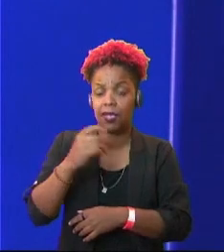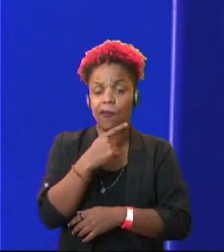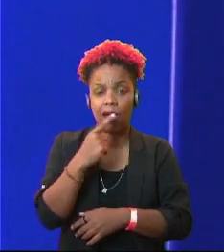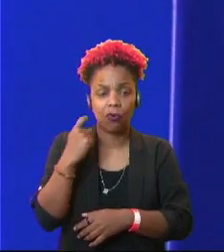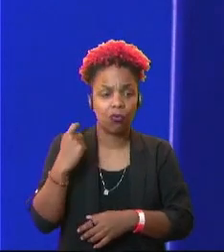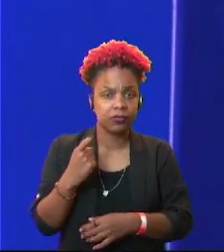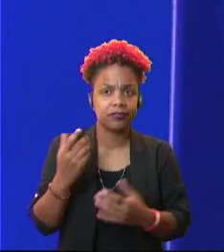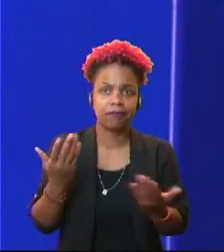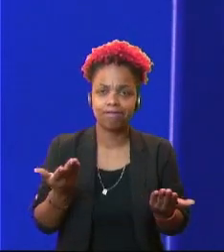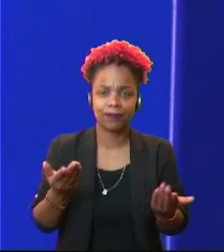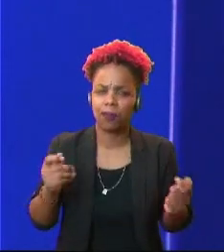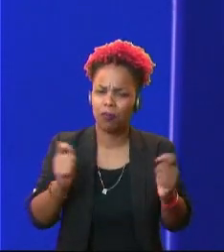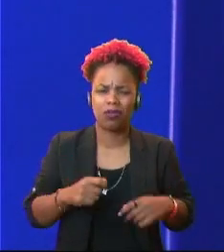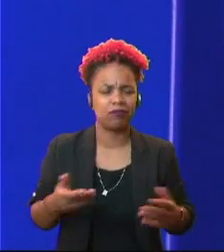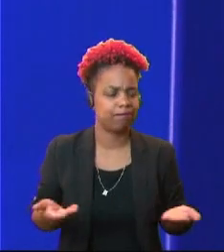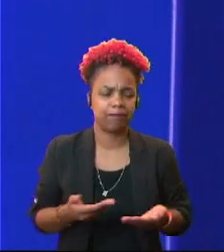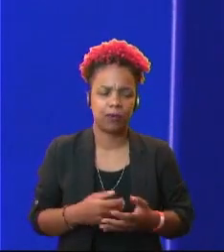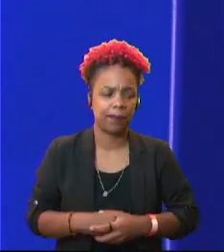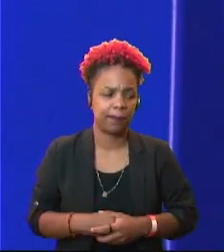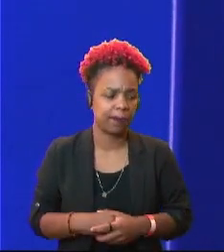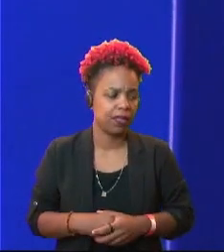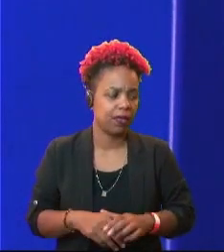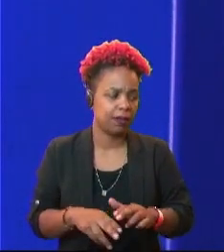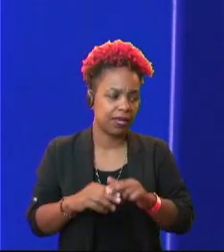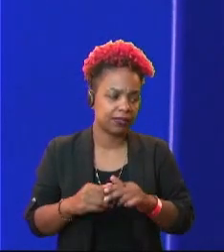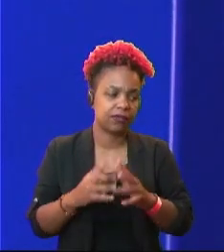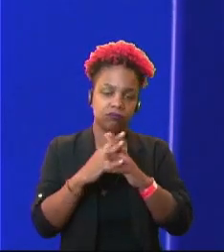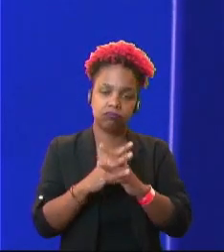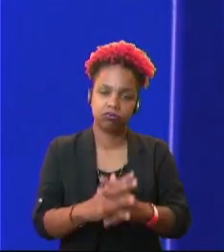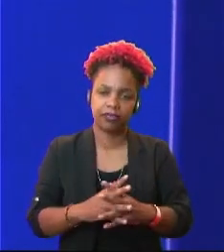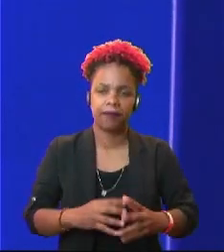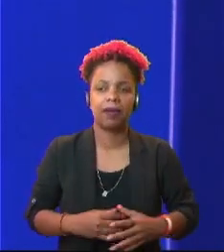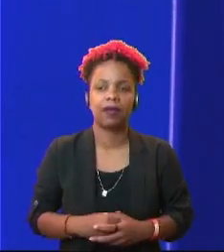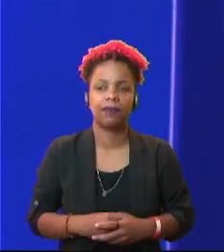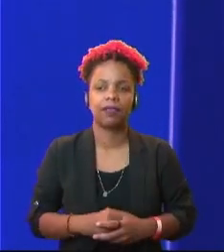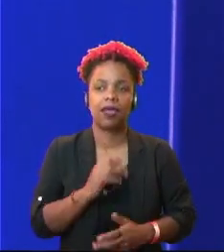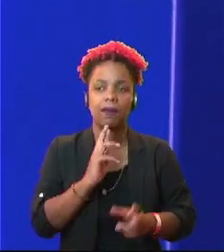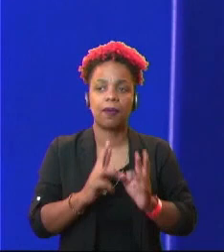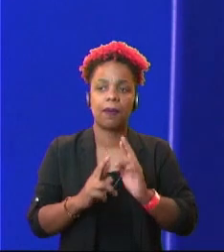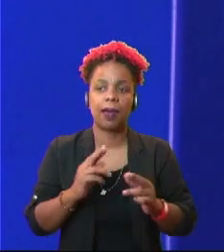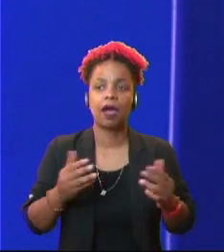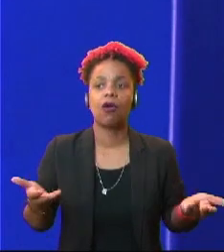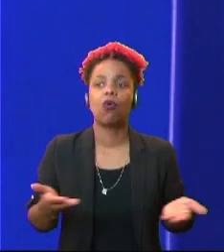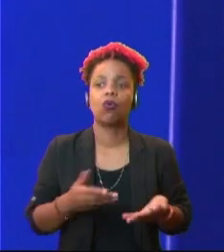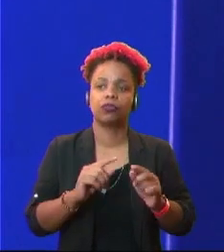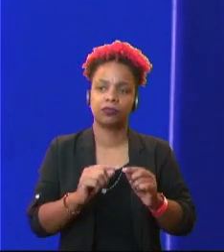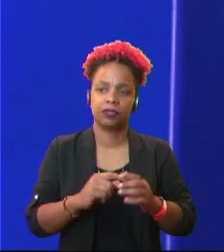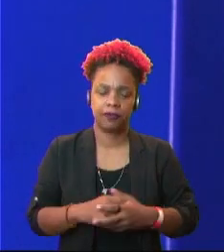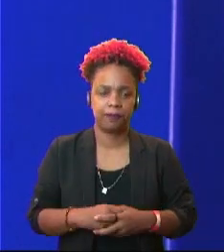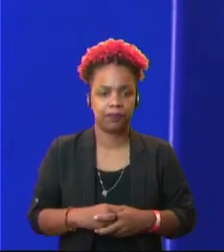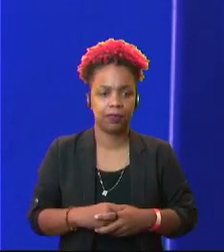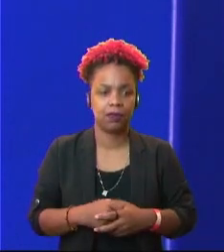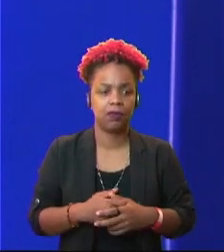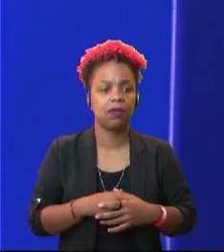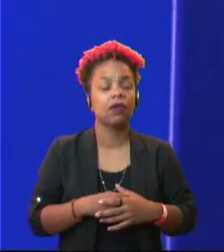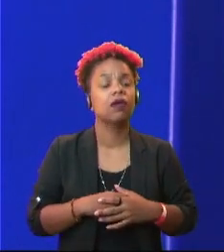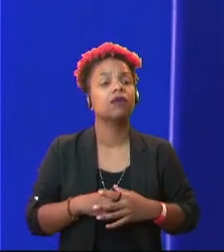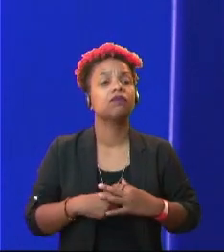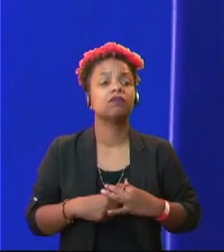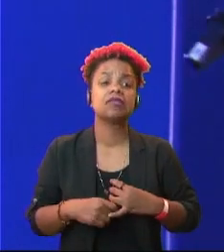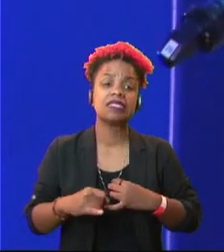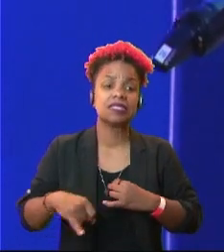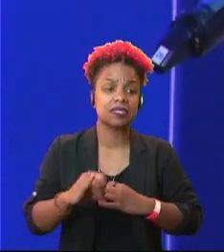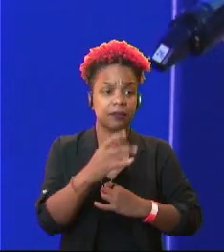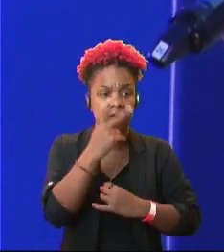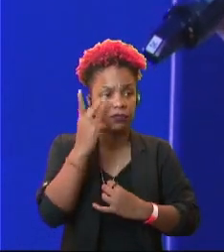uma possibilidade agora. A política é um empecilho, e por boas razões. Hoje em dia, por exemplo, eu diria que qualquer tipo de